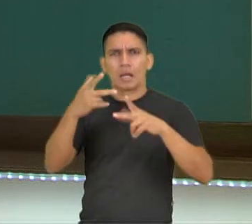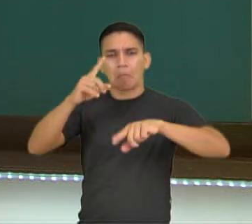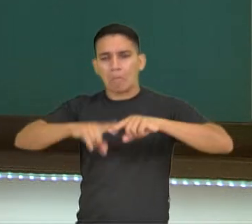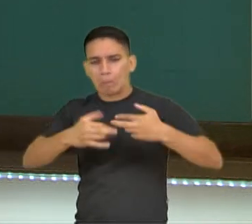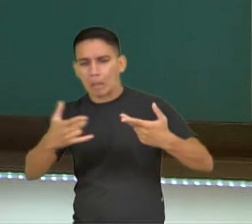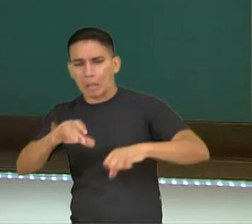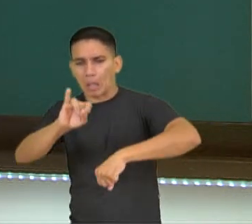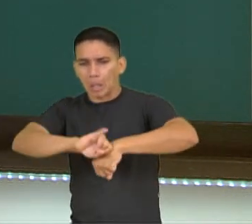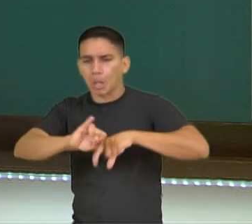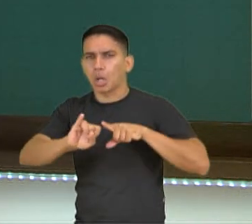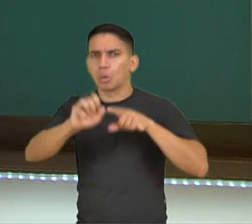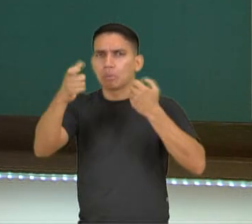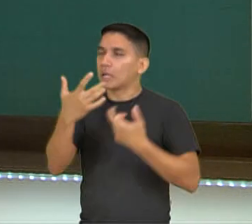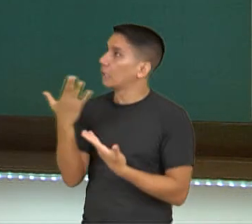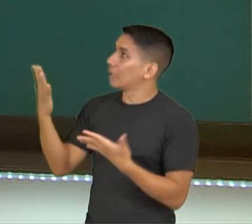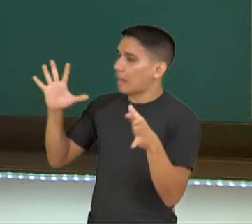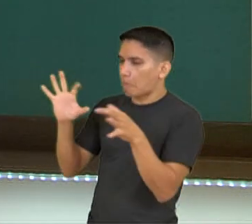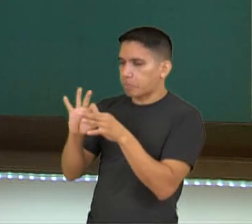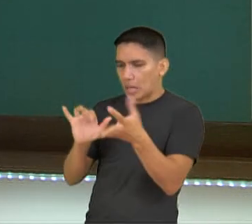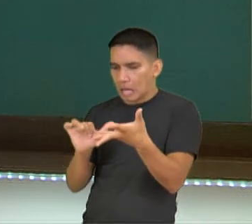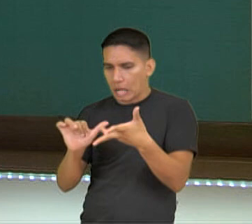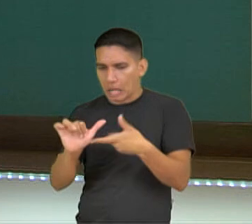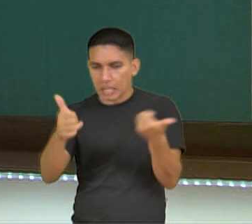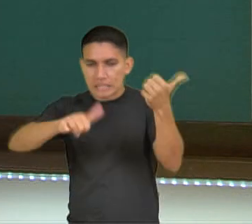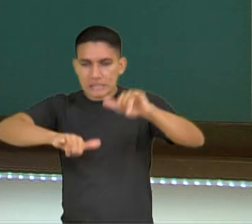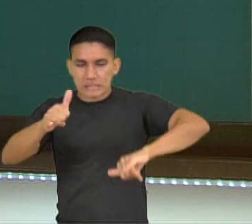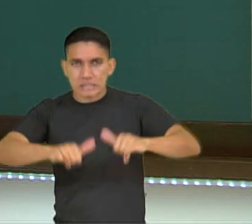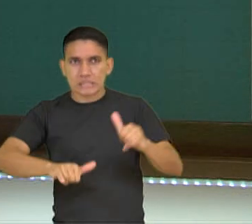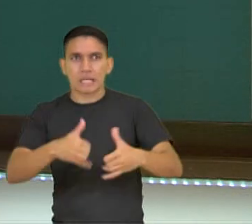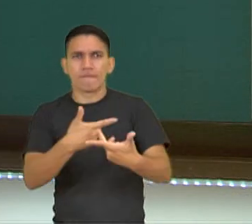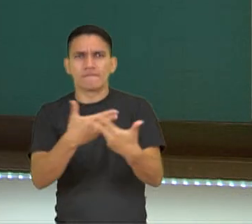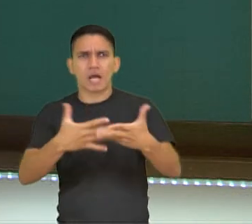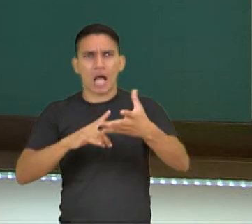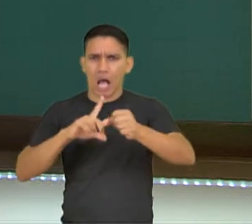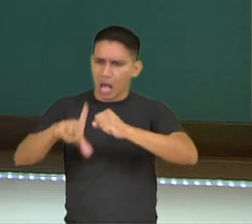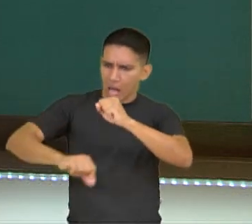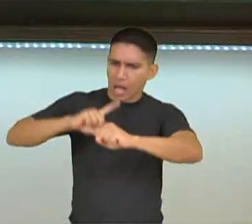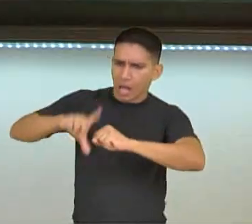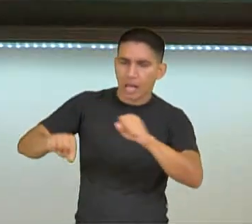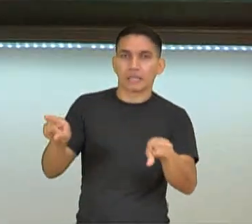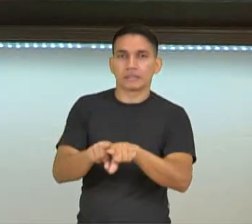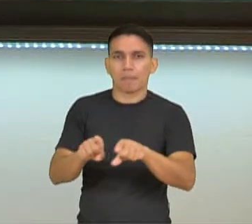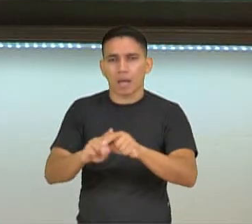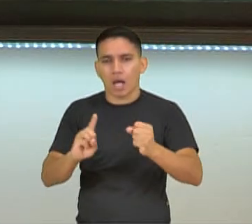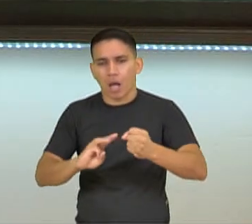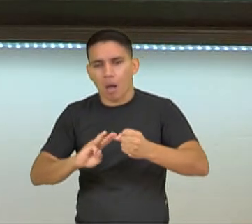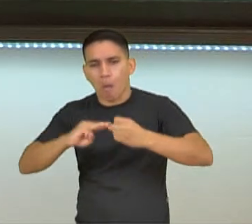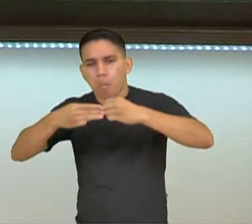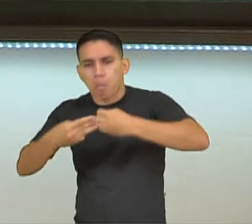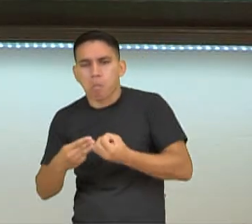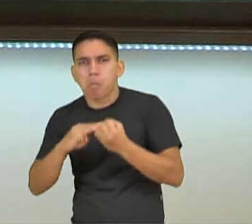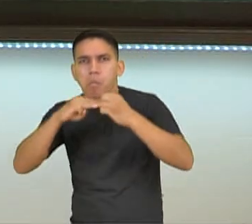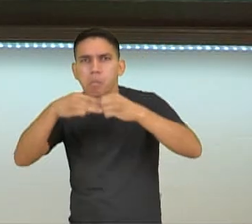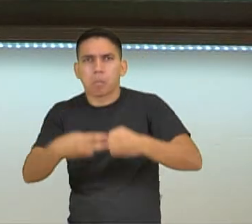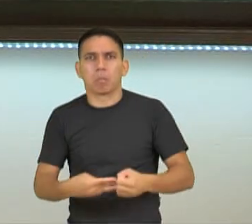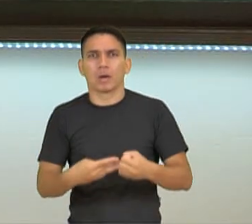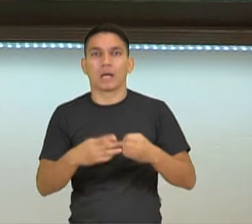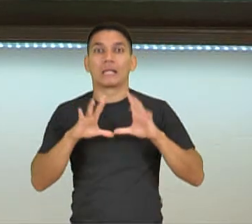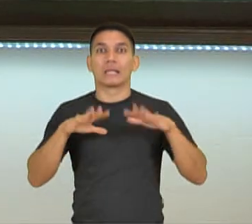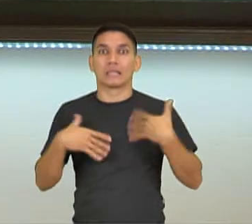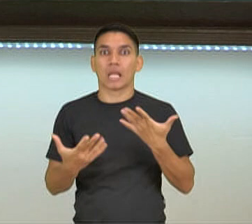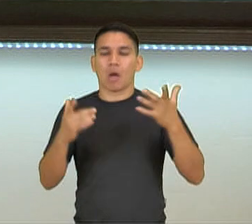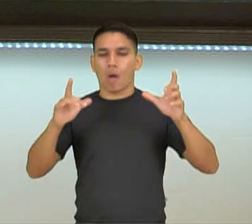é formada pela combinação de elementos químicos, átomos e moléculas. Então pense assim, a matéria é o todo, é